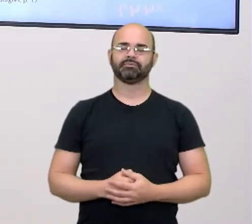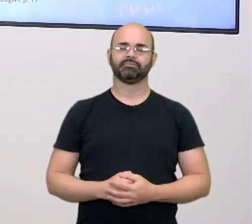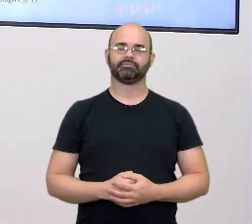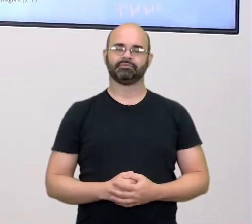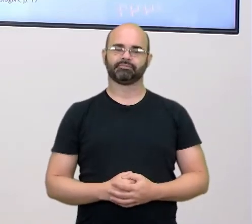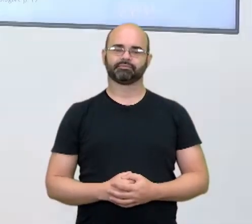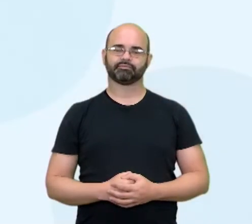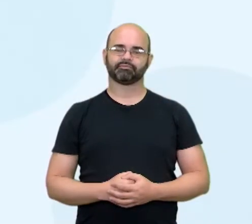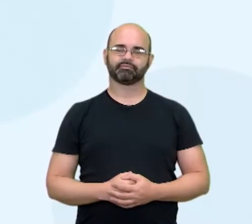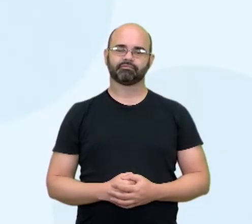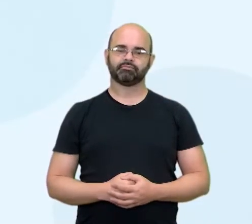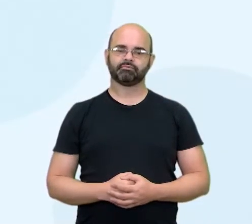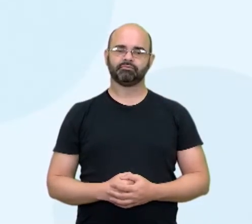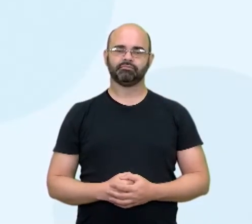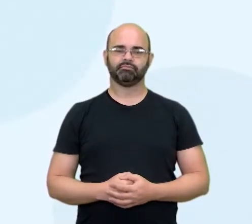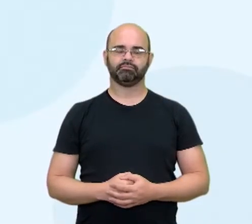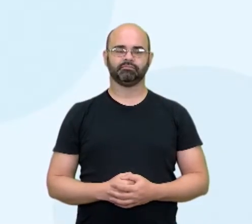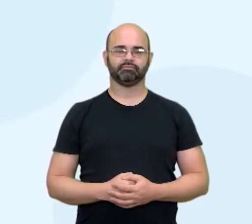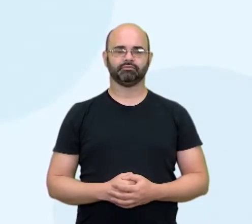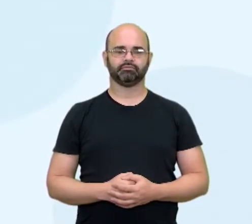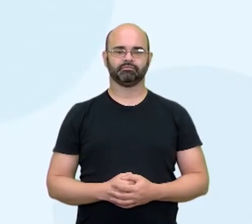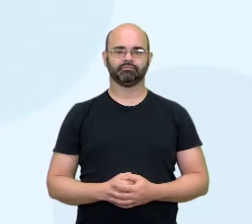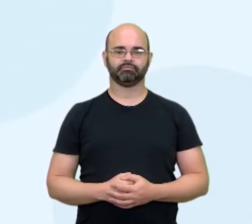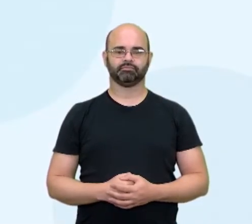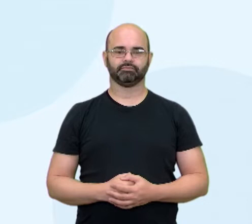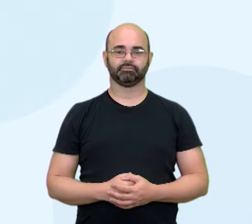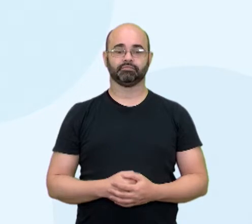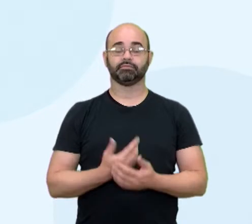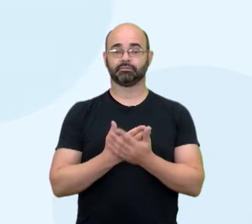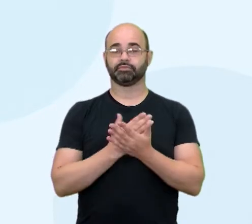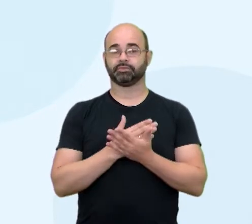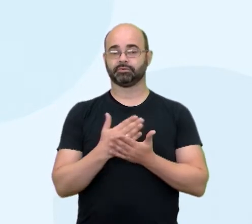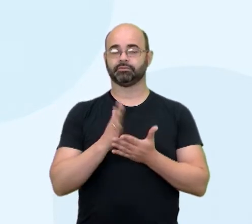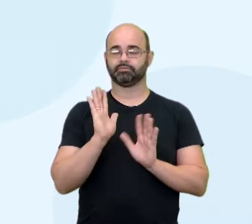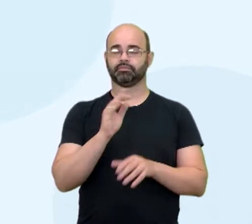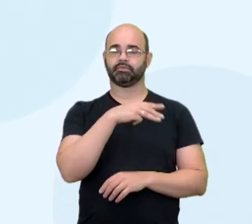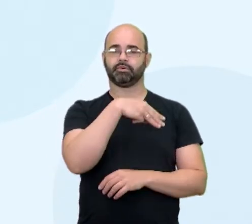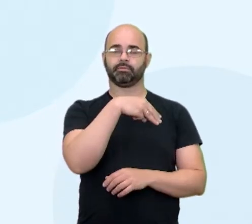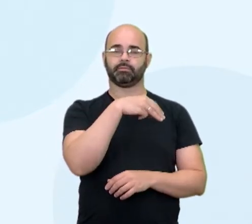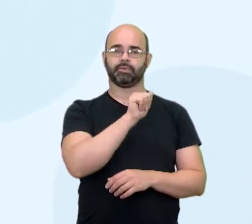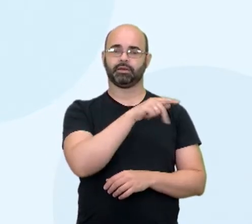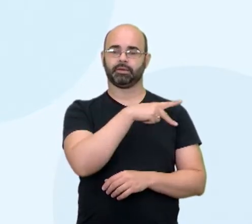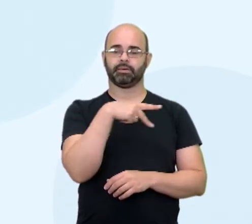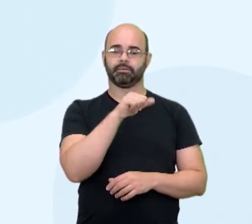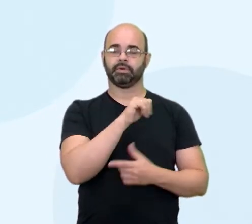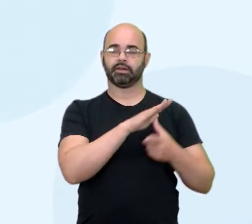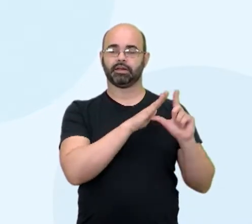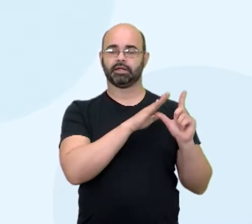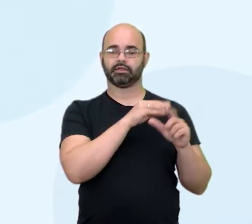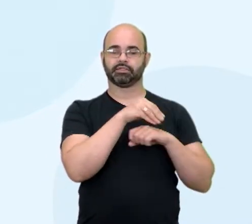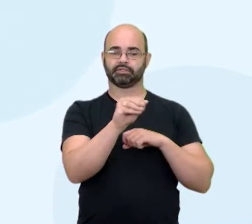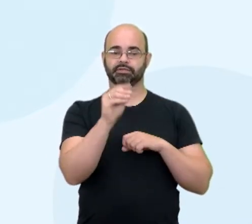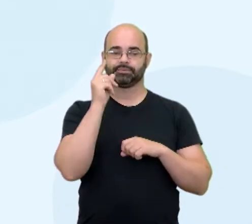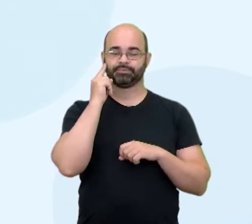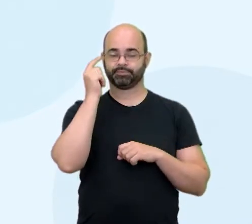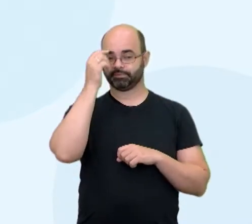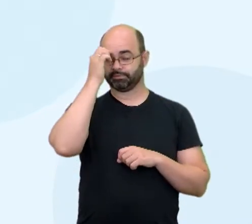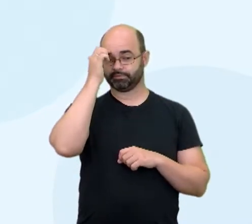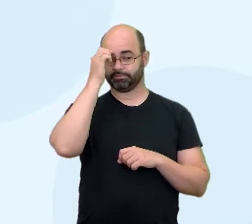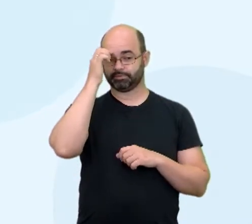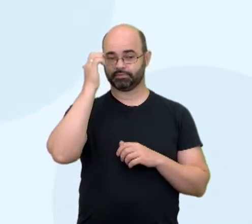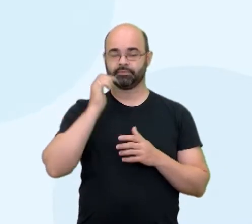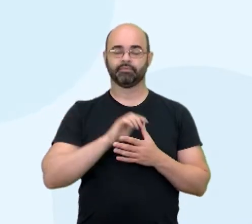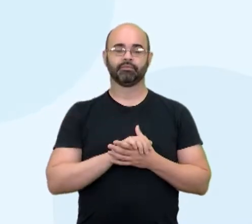uma indicação, tá ok? Ela consta lá no mapa, no material de apoio. Veja, o componente curricular